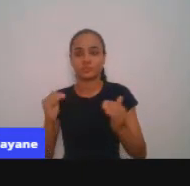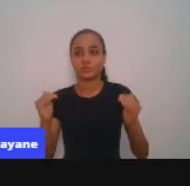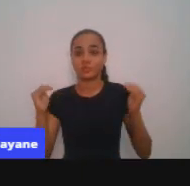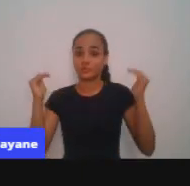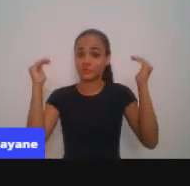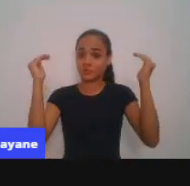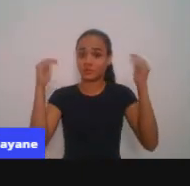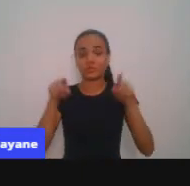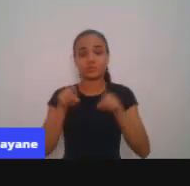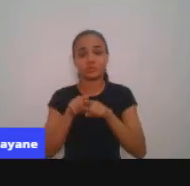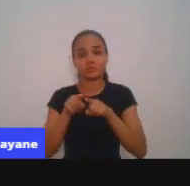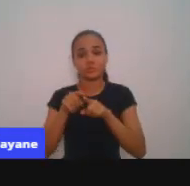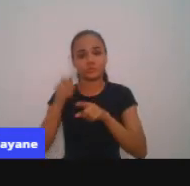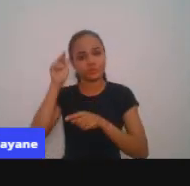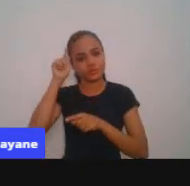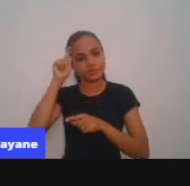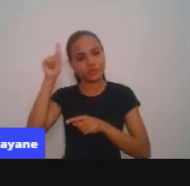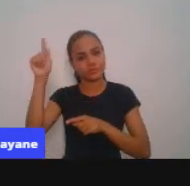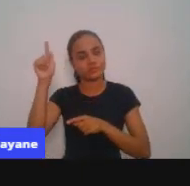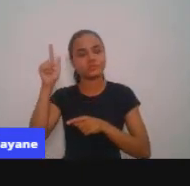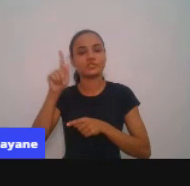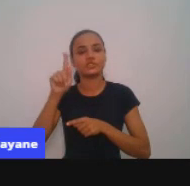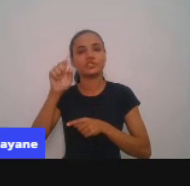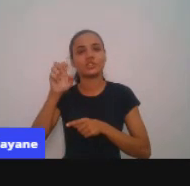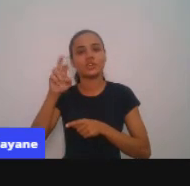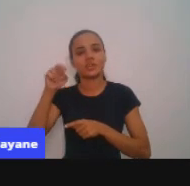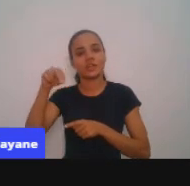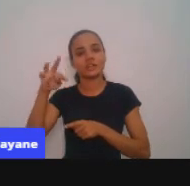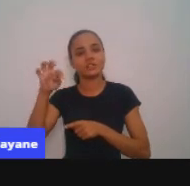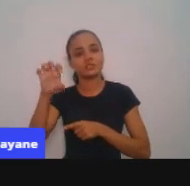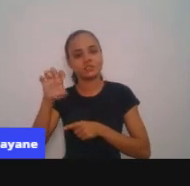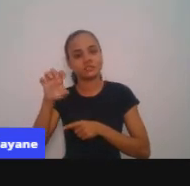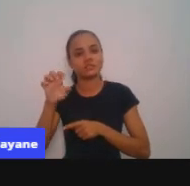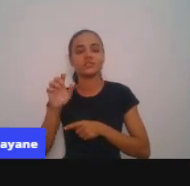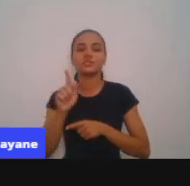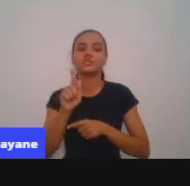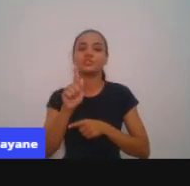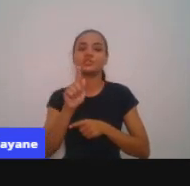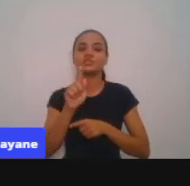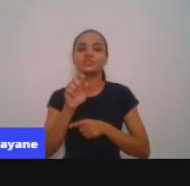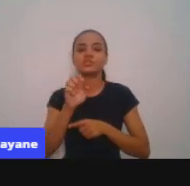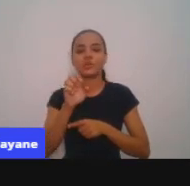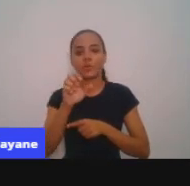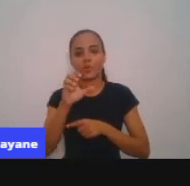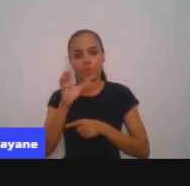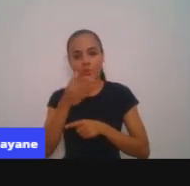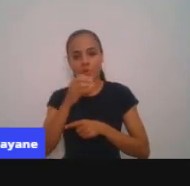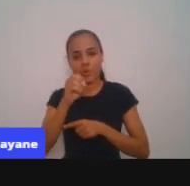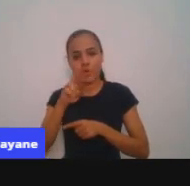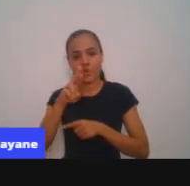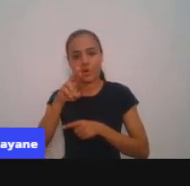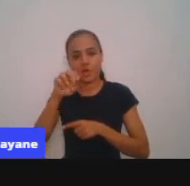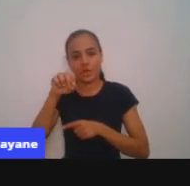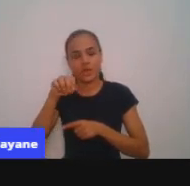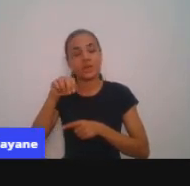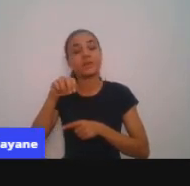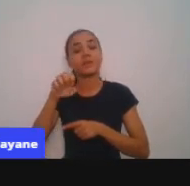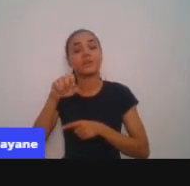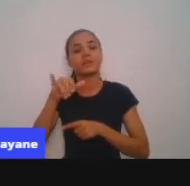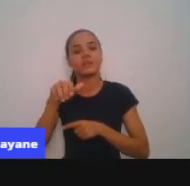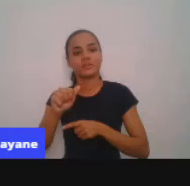Correia. Agradecemos também aos tradutores e intérpretes, Daiane, Cláudia e Fabiane. Bem-vindas à nossa